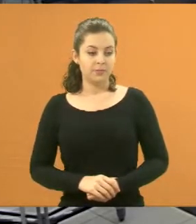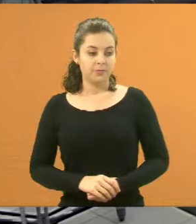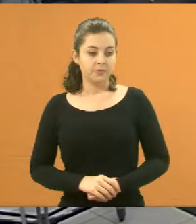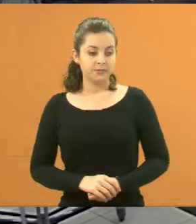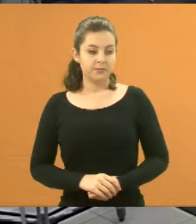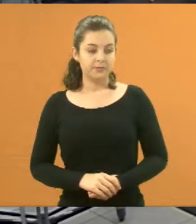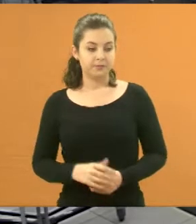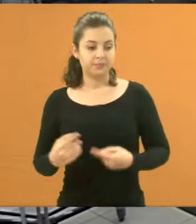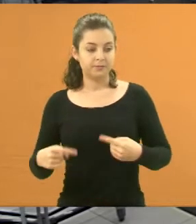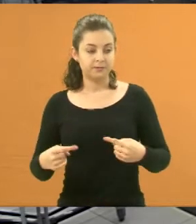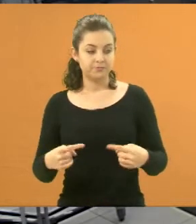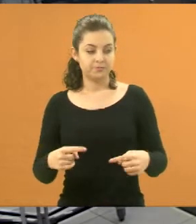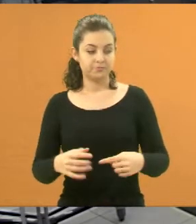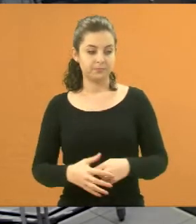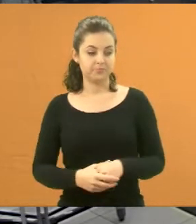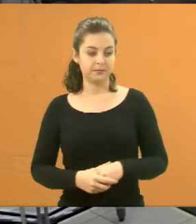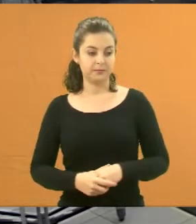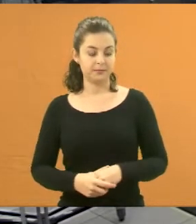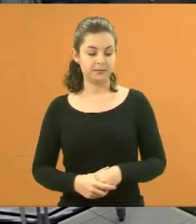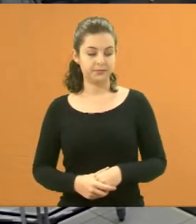O projeto continua em discussão.